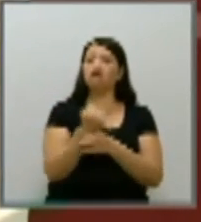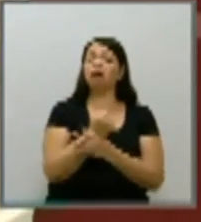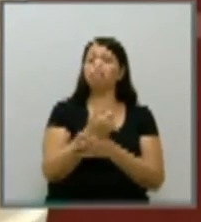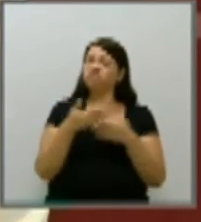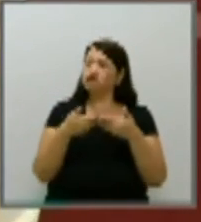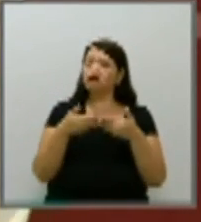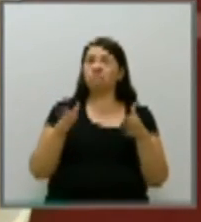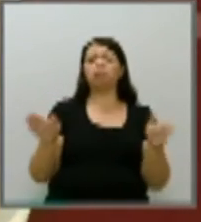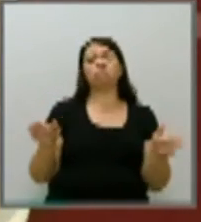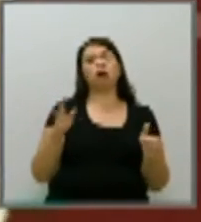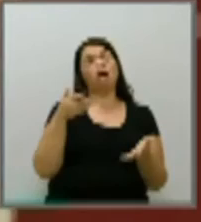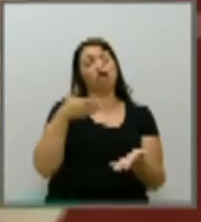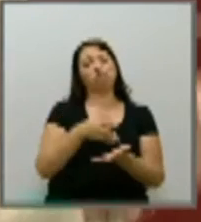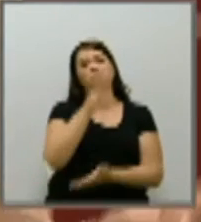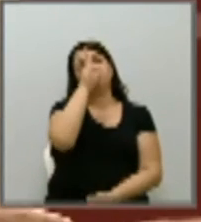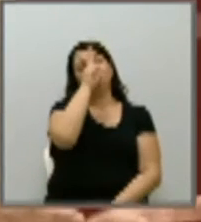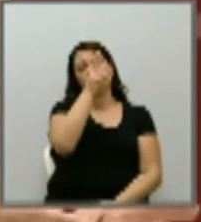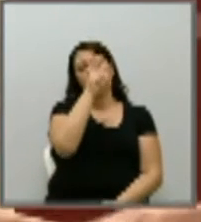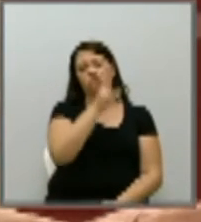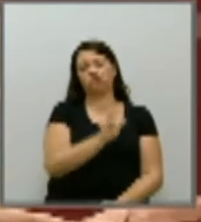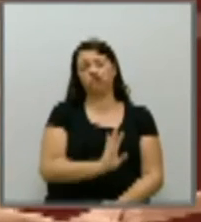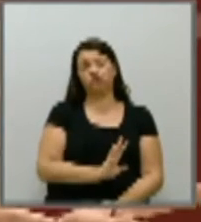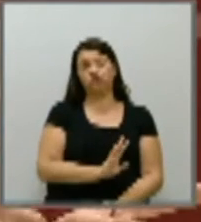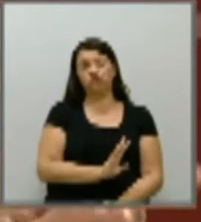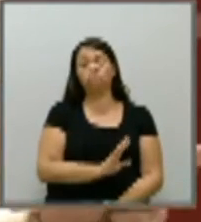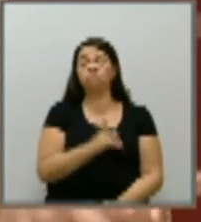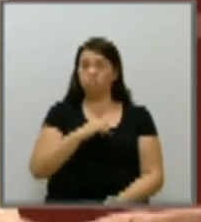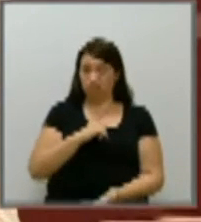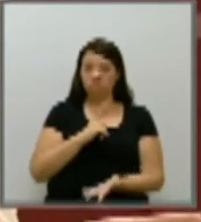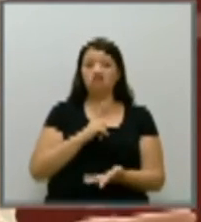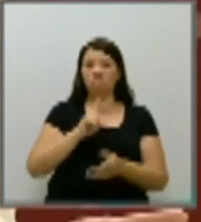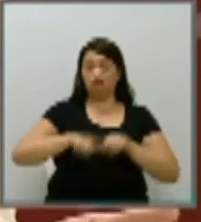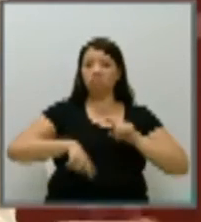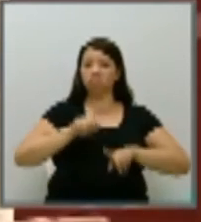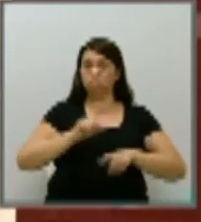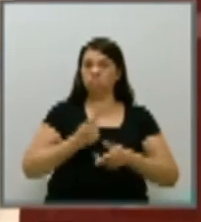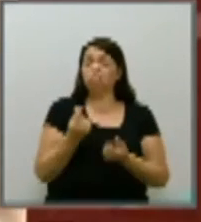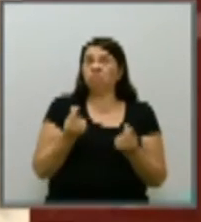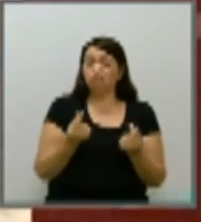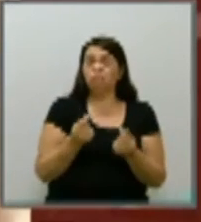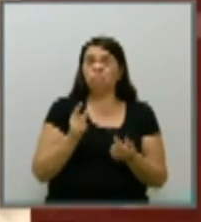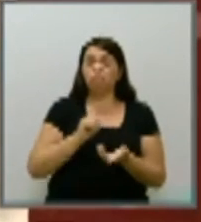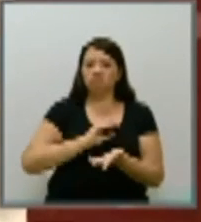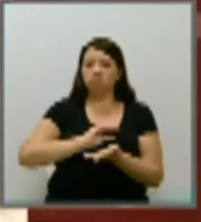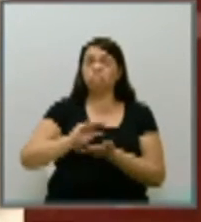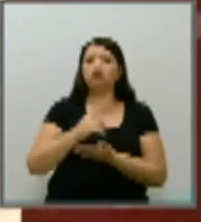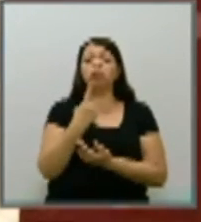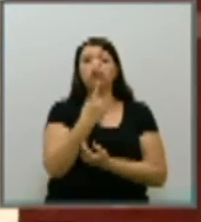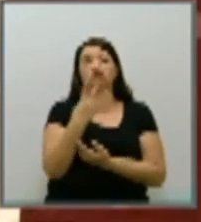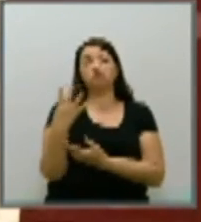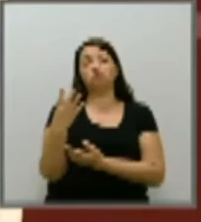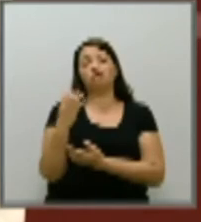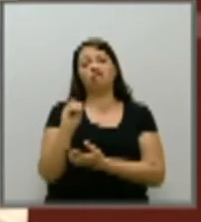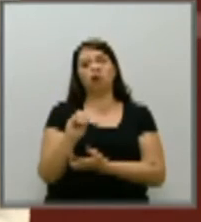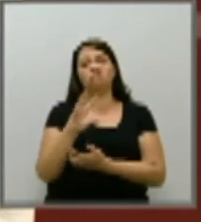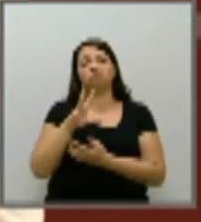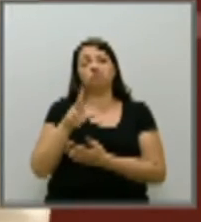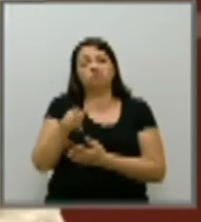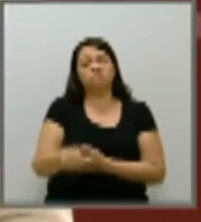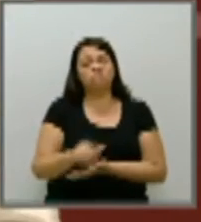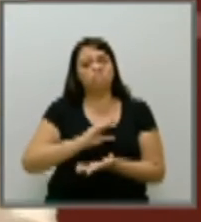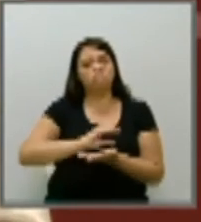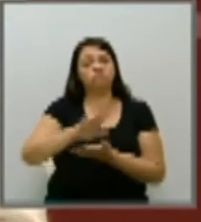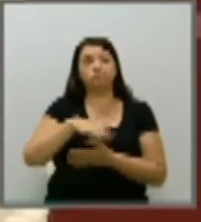abertos até a meia-noite. Há recursos para isso. Está aprovado. Foram mais de 140 milhões investidos em saúde. No entanto,